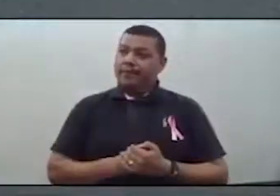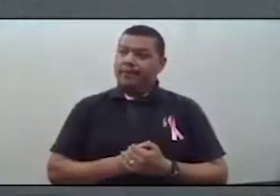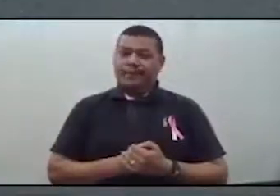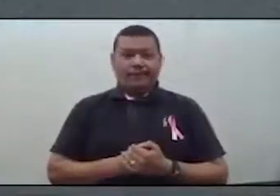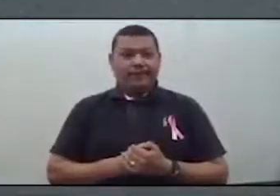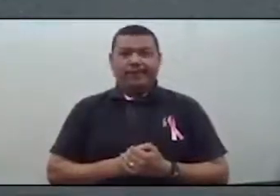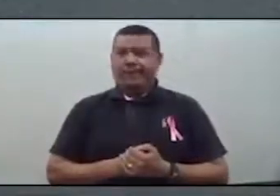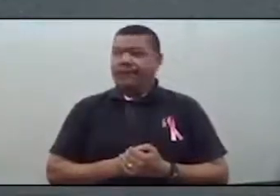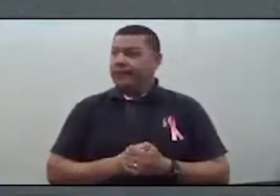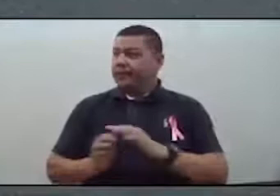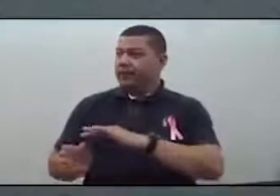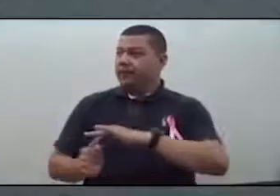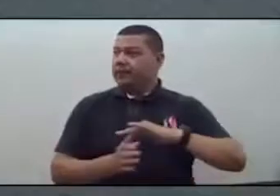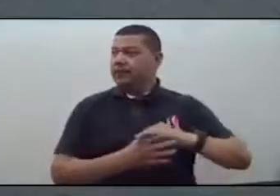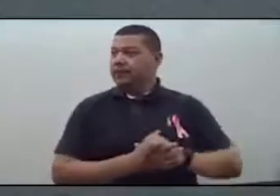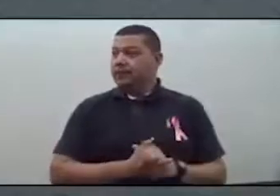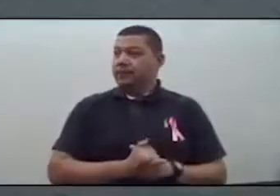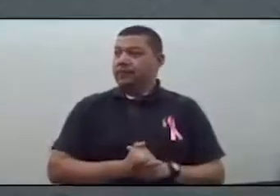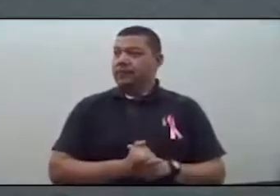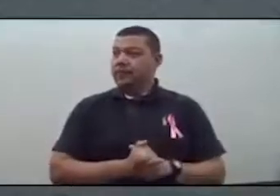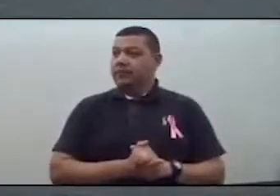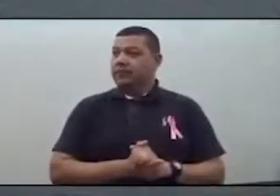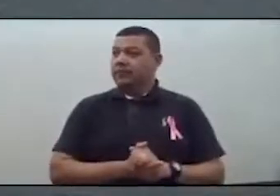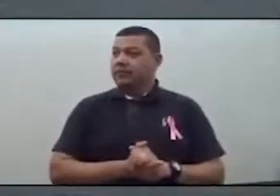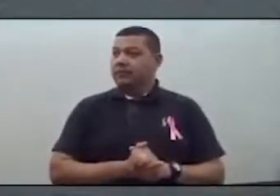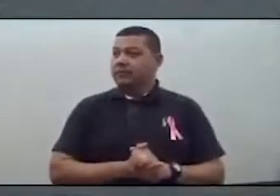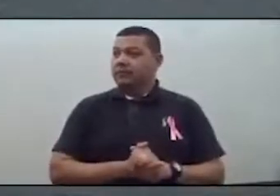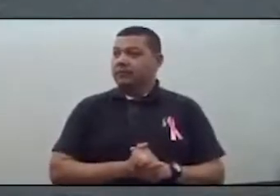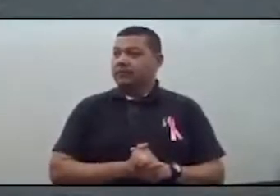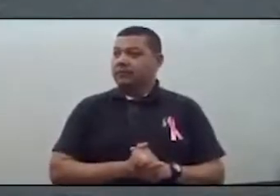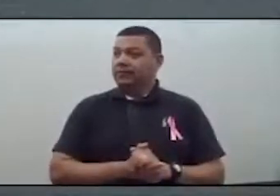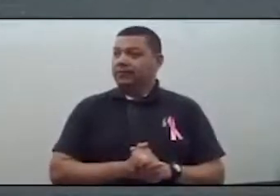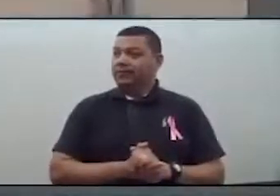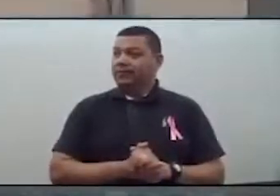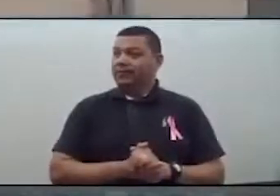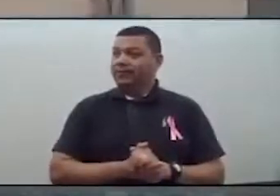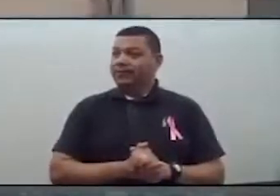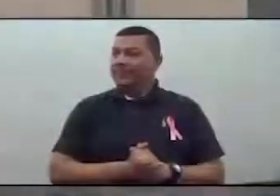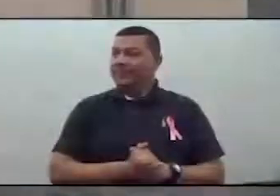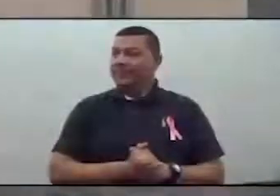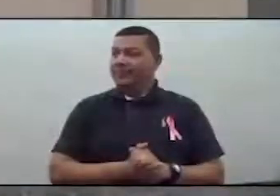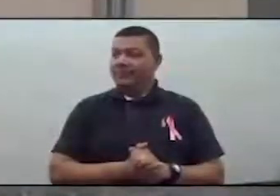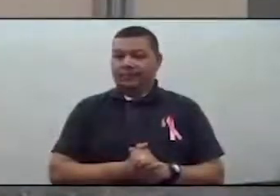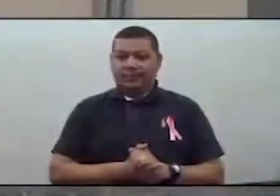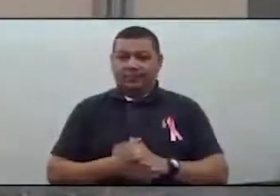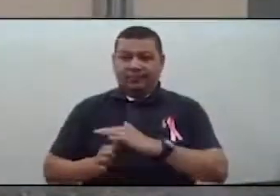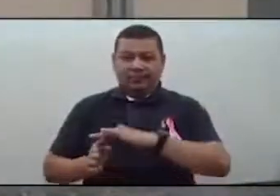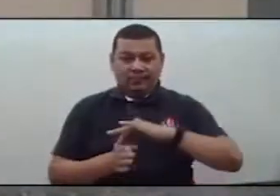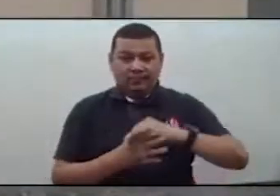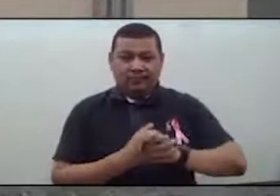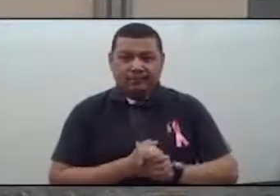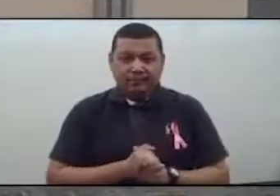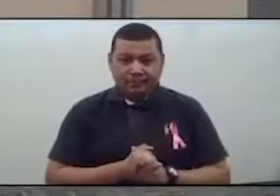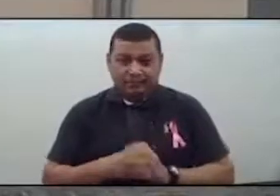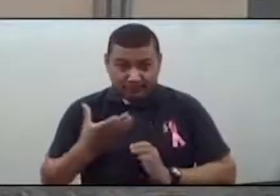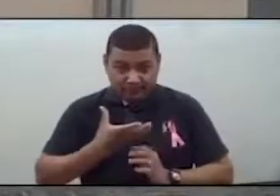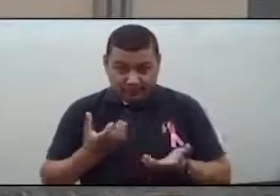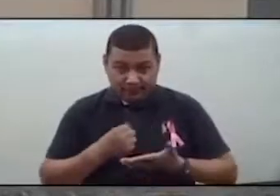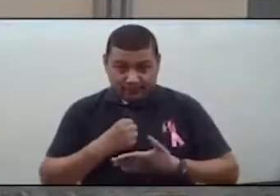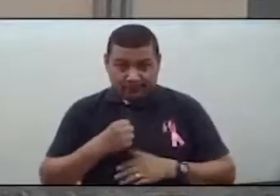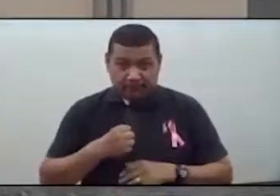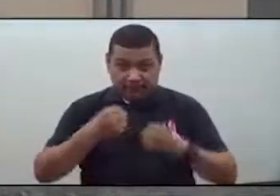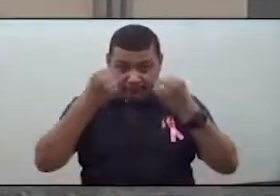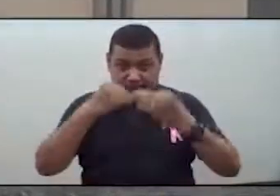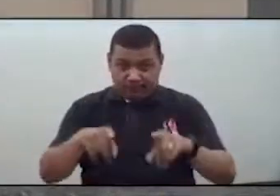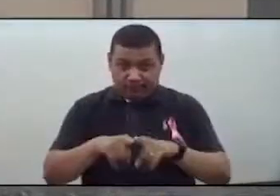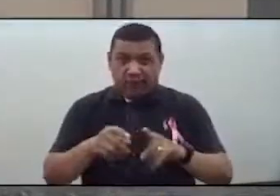grande em relação à agricultura. Termino em 1 minuto. Me concedo uma parte? À vontade. Quero aqui reforçar, né,